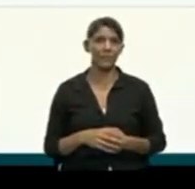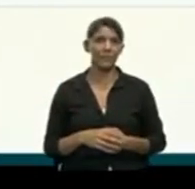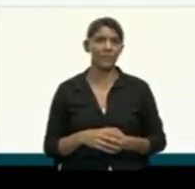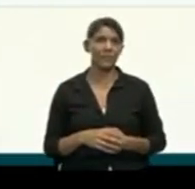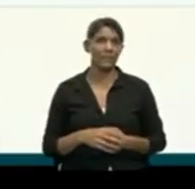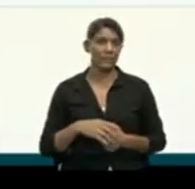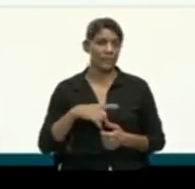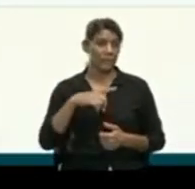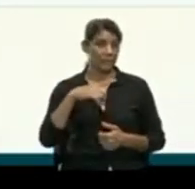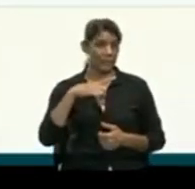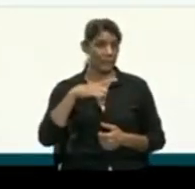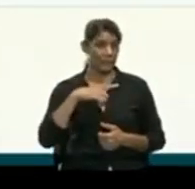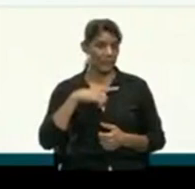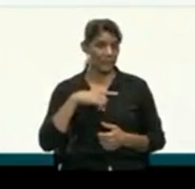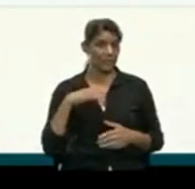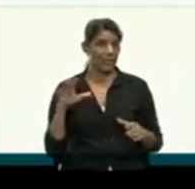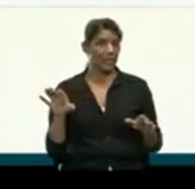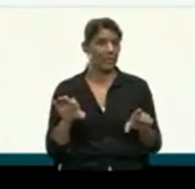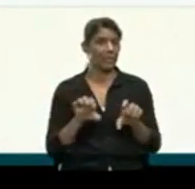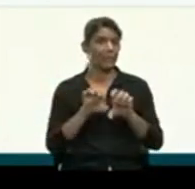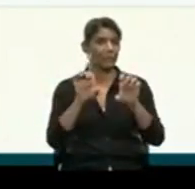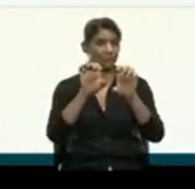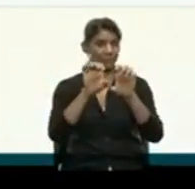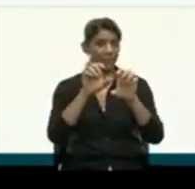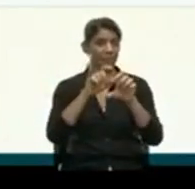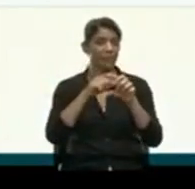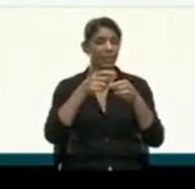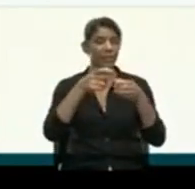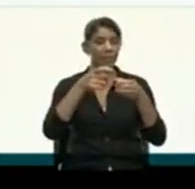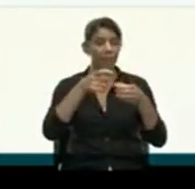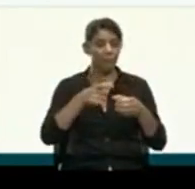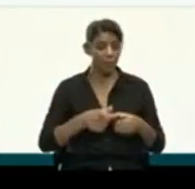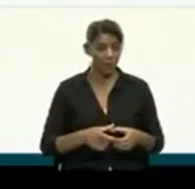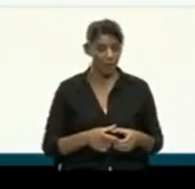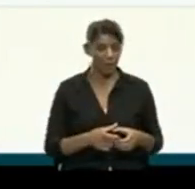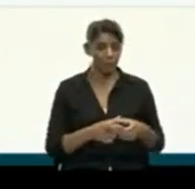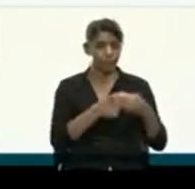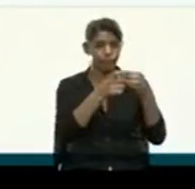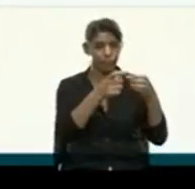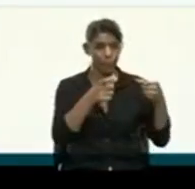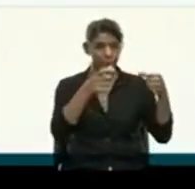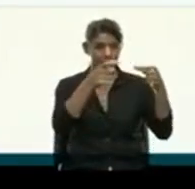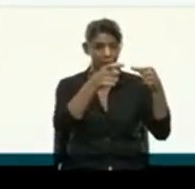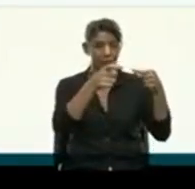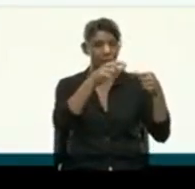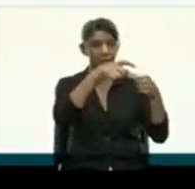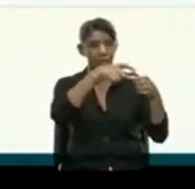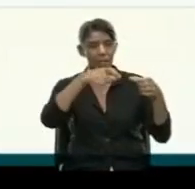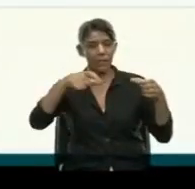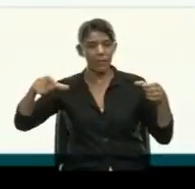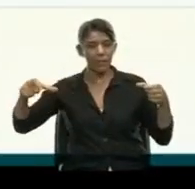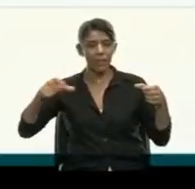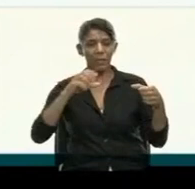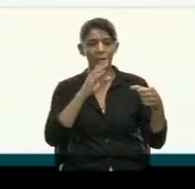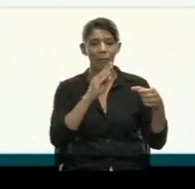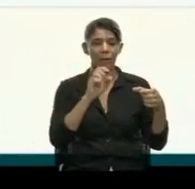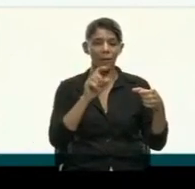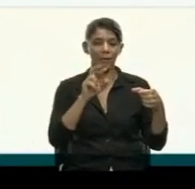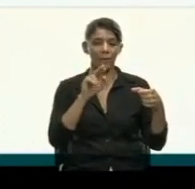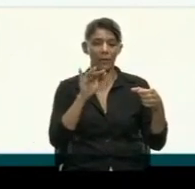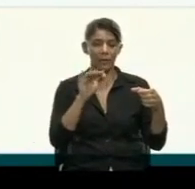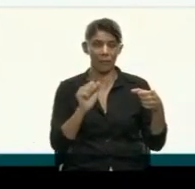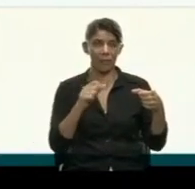gente tem a nossa infraestrutura composta por fundações, blocos, estacas e baldrame. E a supra